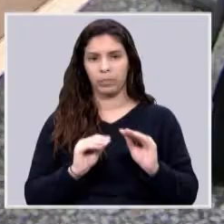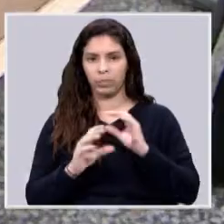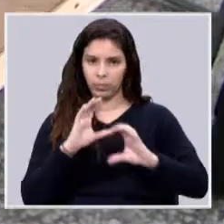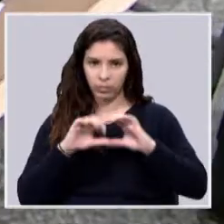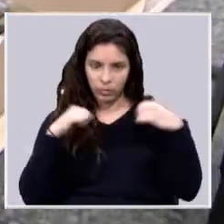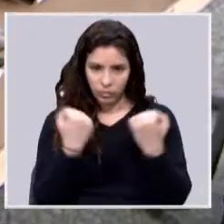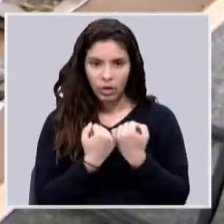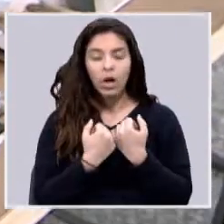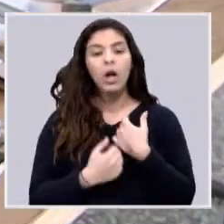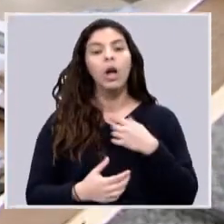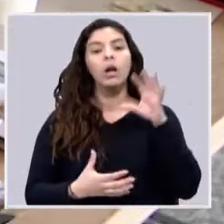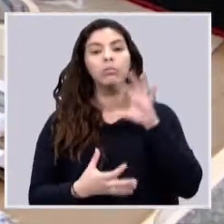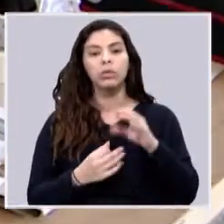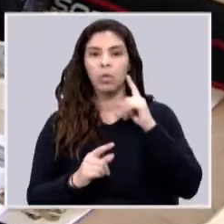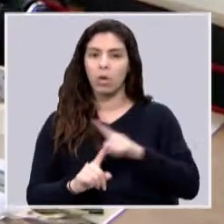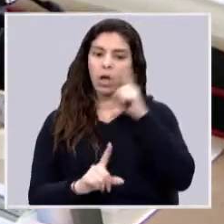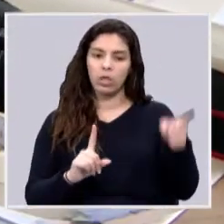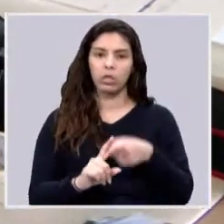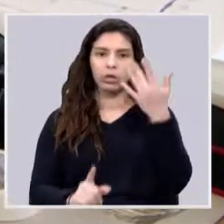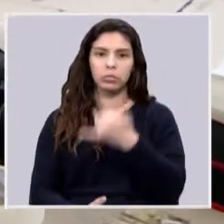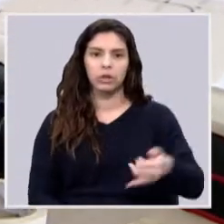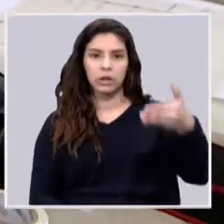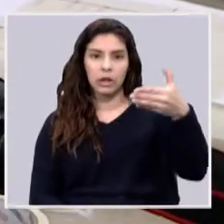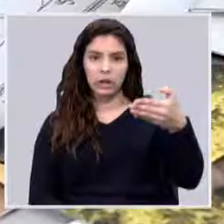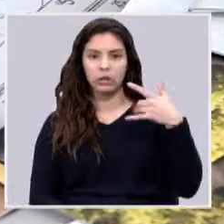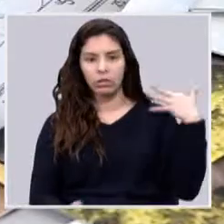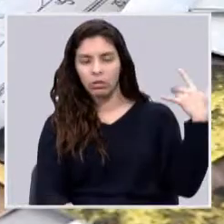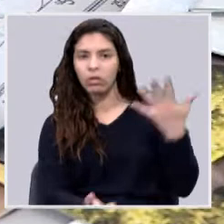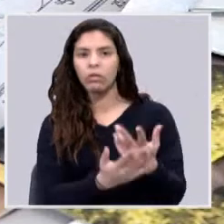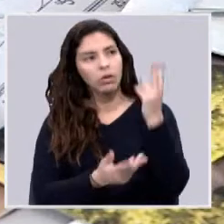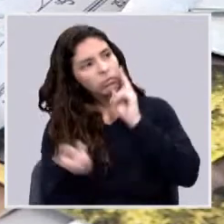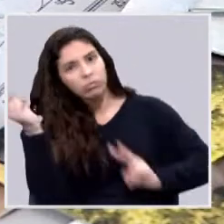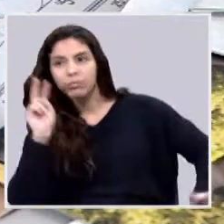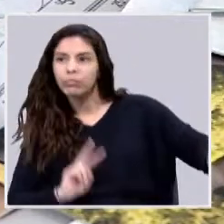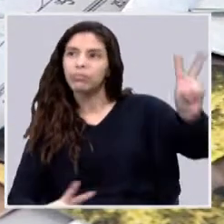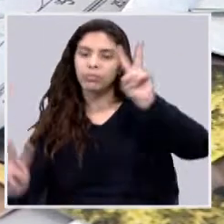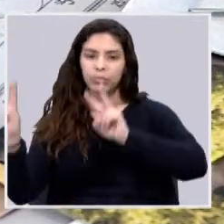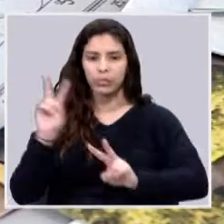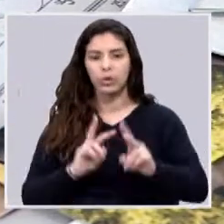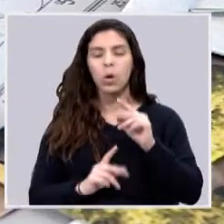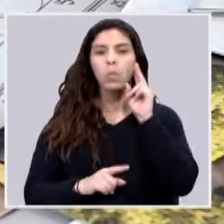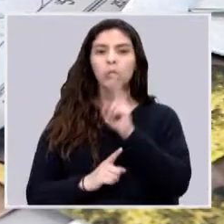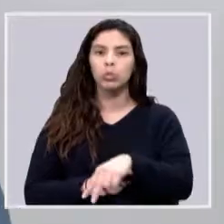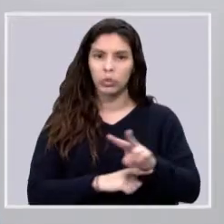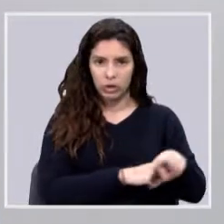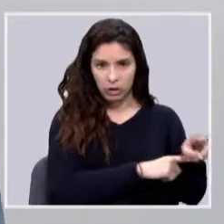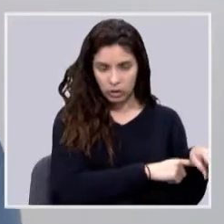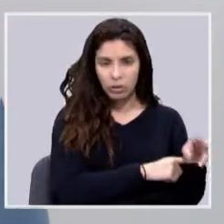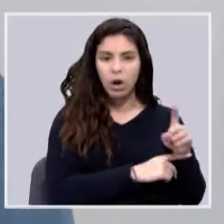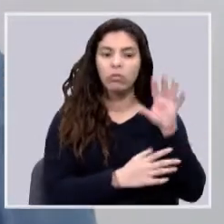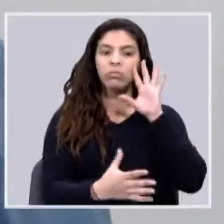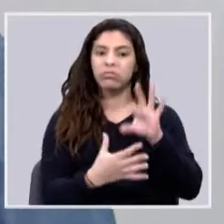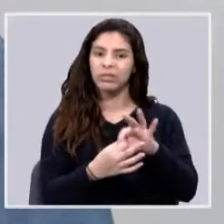Social. Começou a ser desenvolvido em 2017 e ensina as pessoas a ler a paisagem. O Museu da Paisagem é